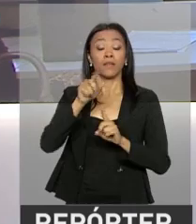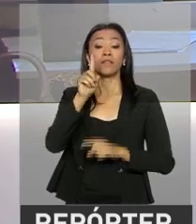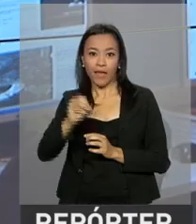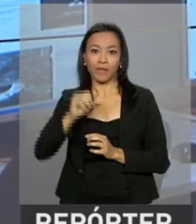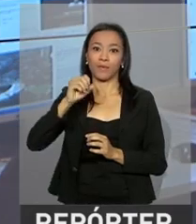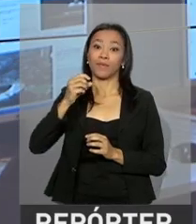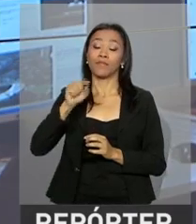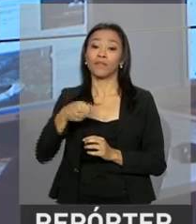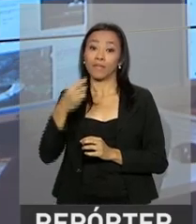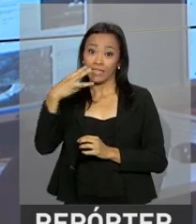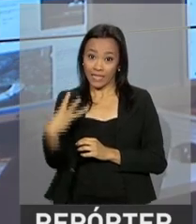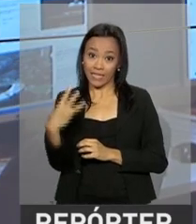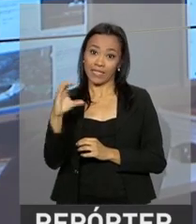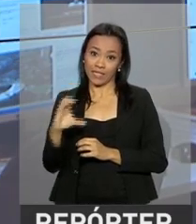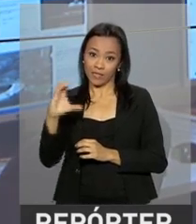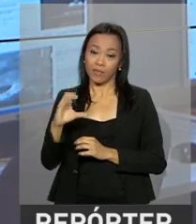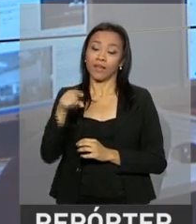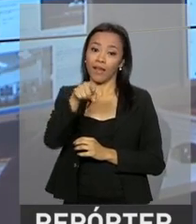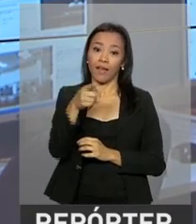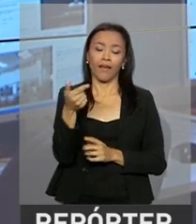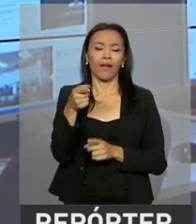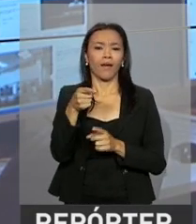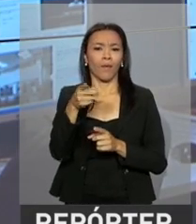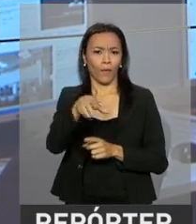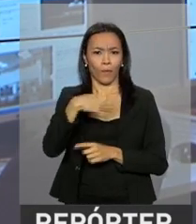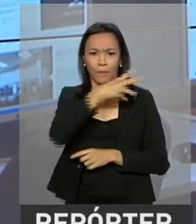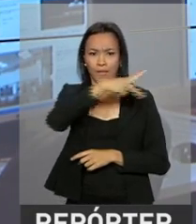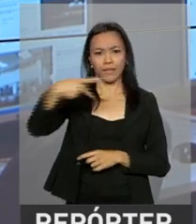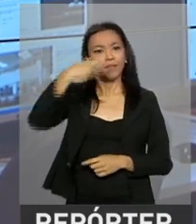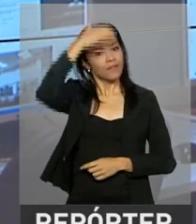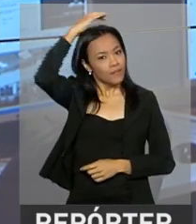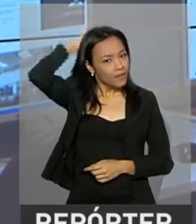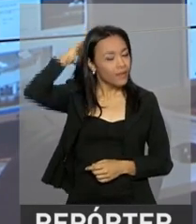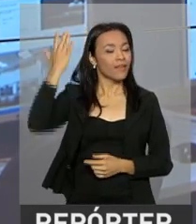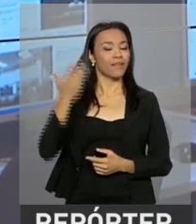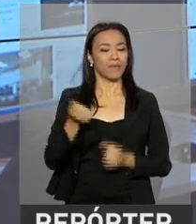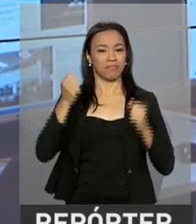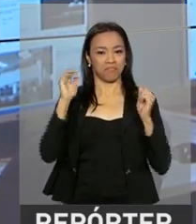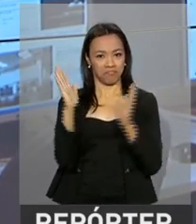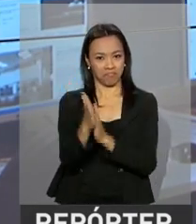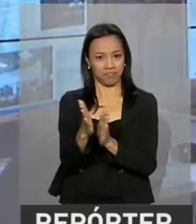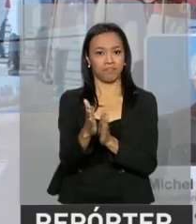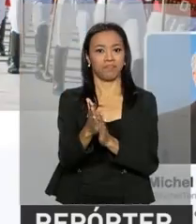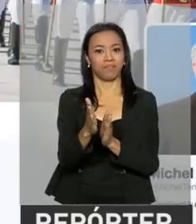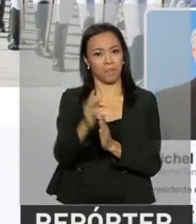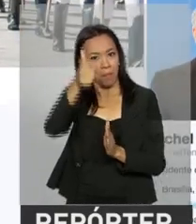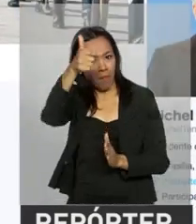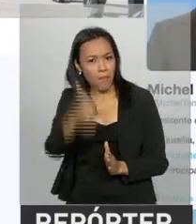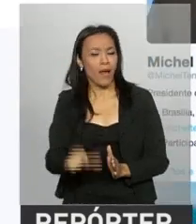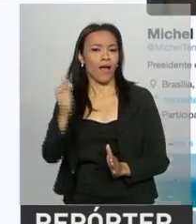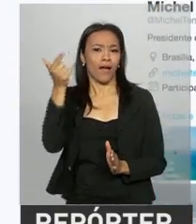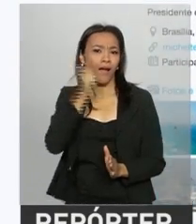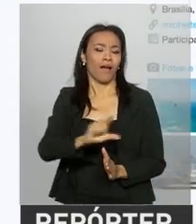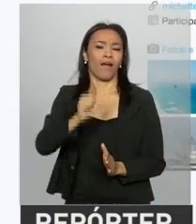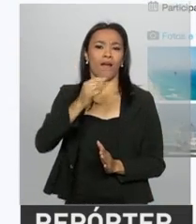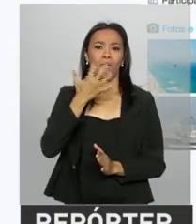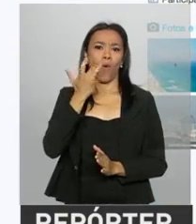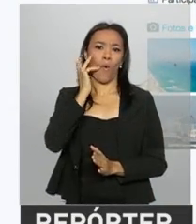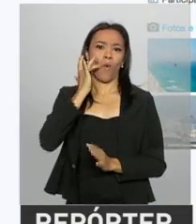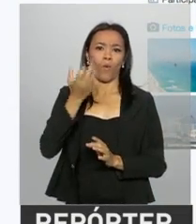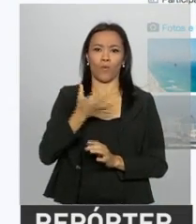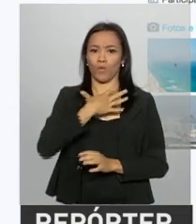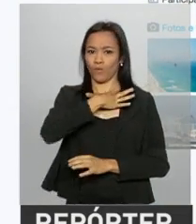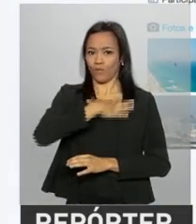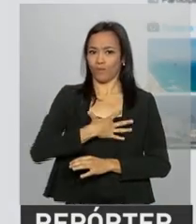de agosto. Pelo Twitter, o presidente em exercício, Michel Temer, comemorou a conquista de mais um ouro para o Brasil.